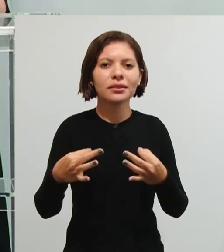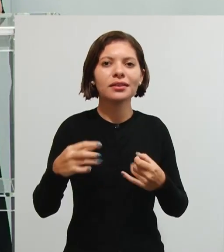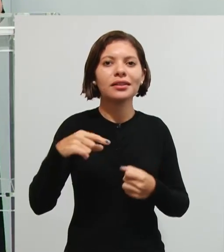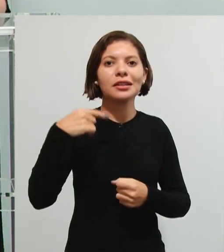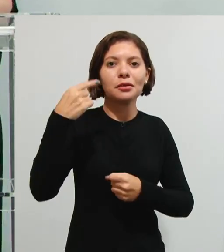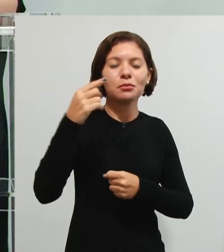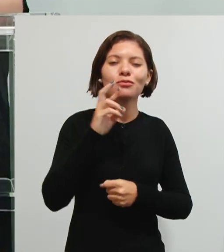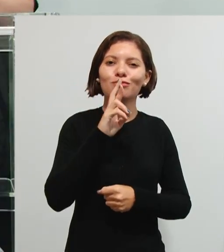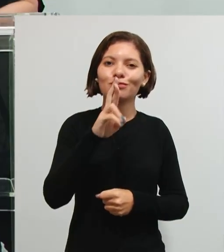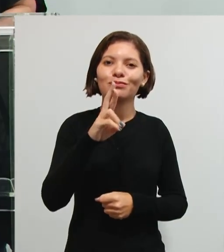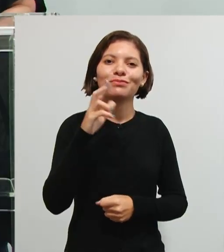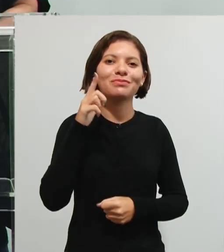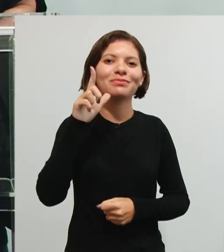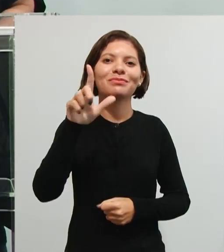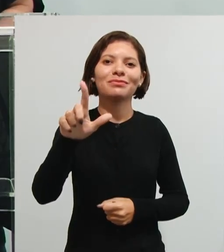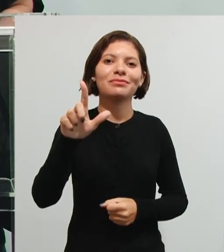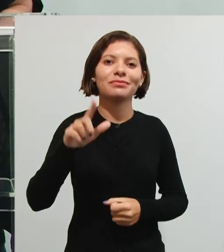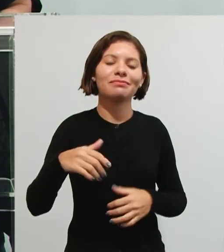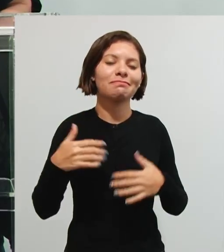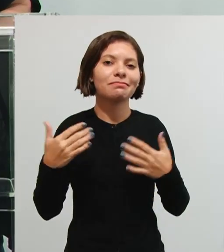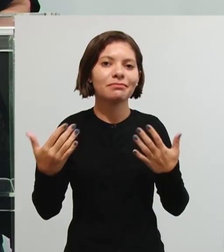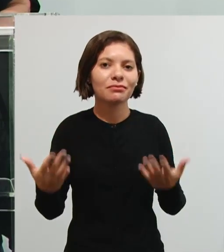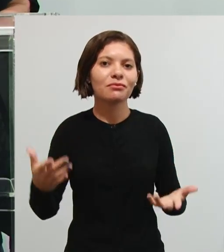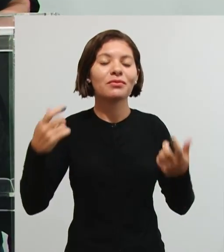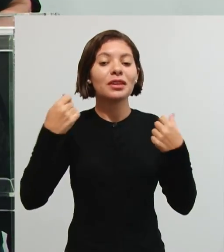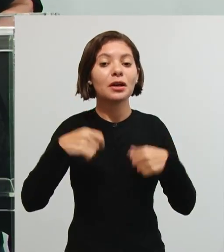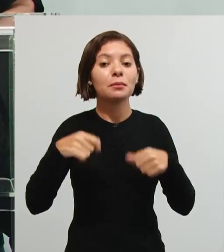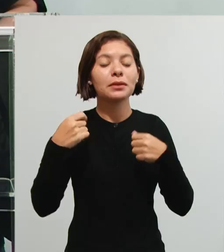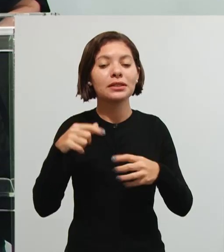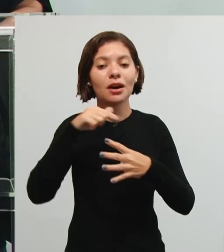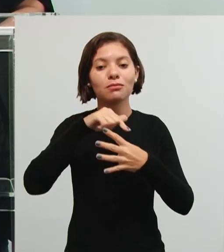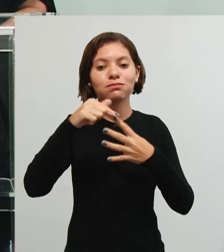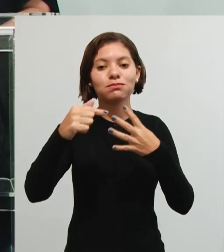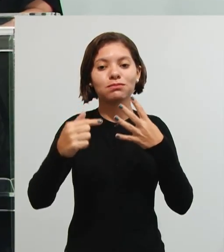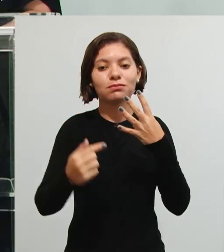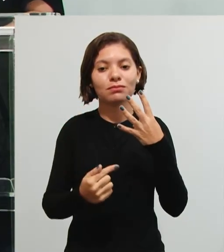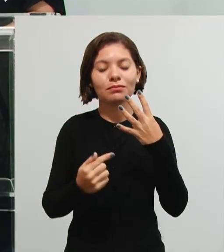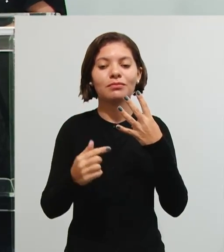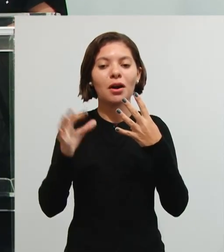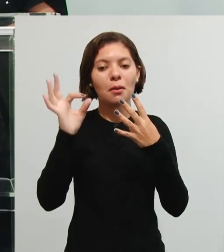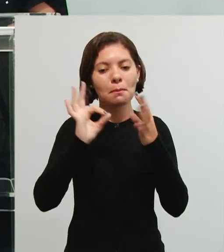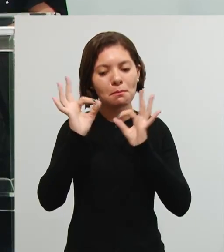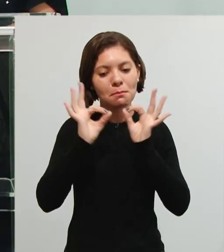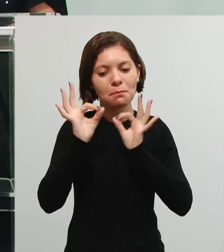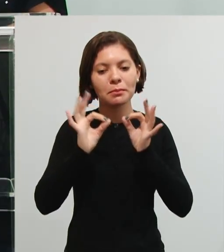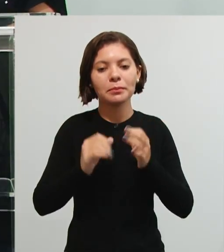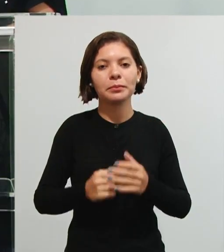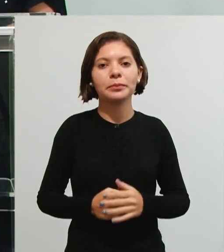ao resultado. Então, por isso que se precisa esse projeto, esse planejamento.